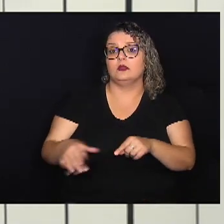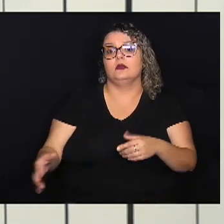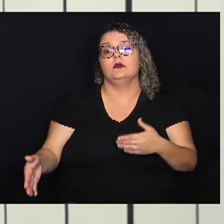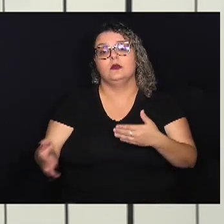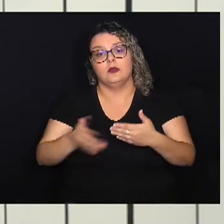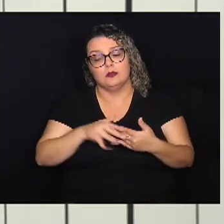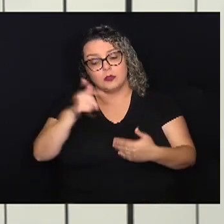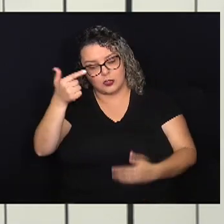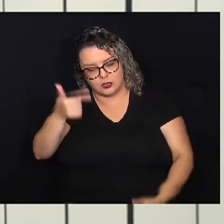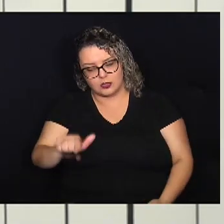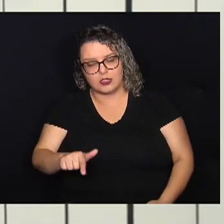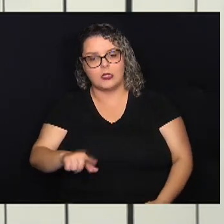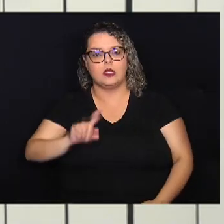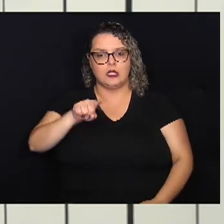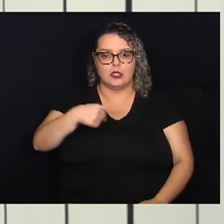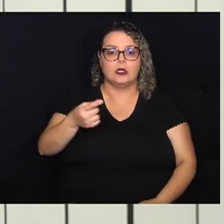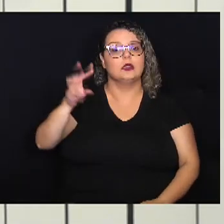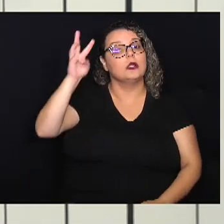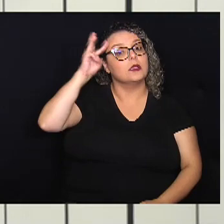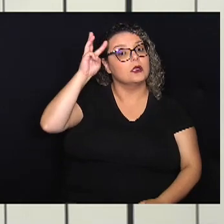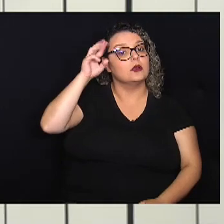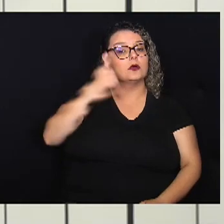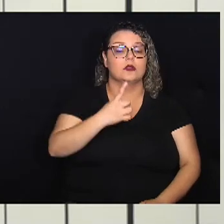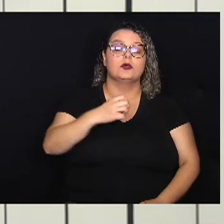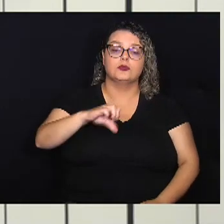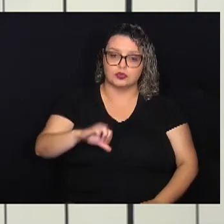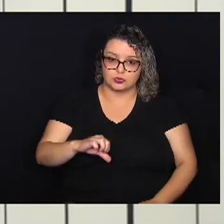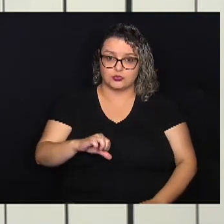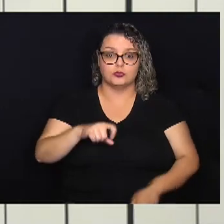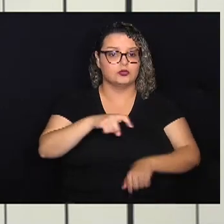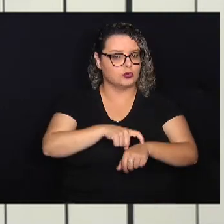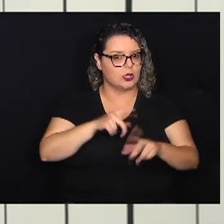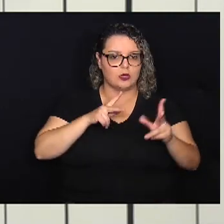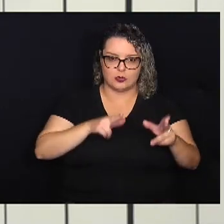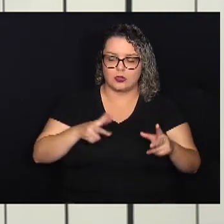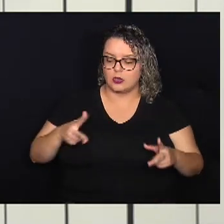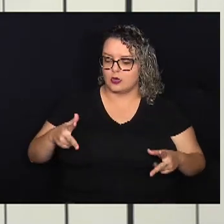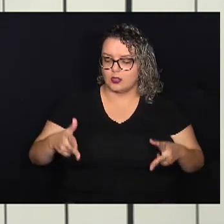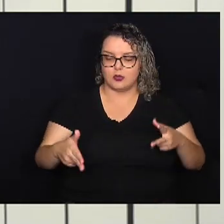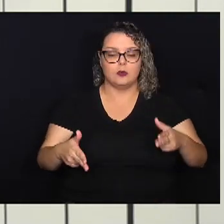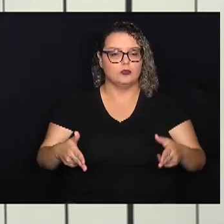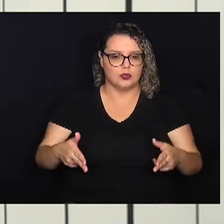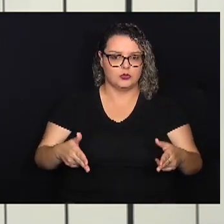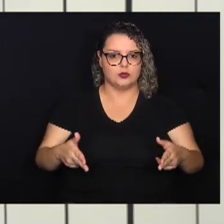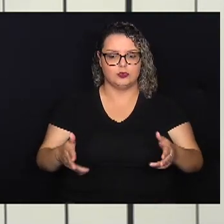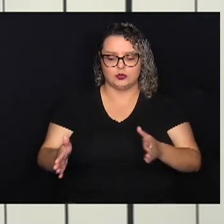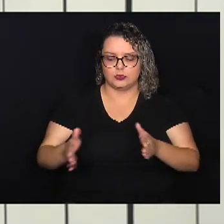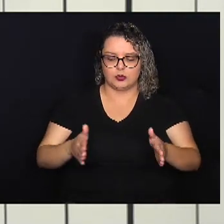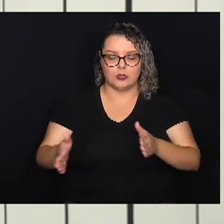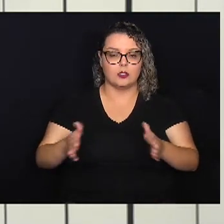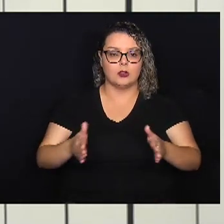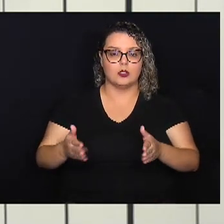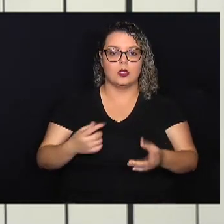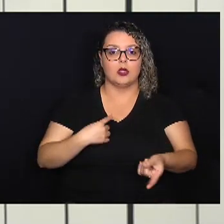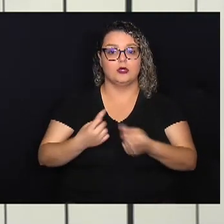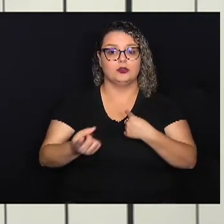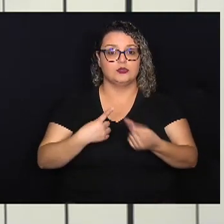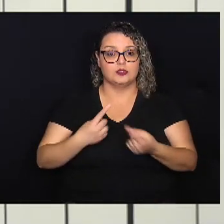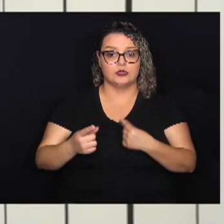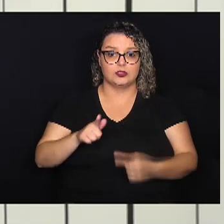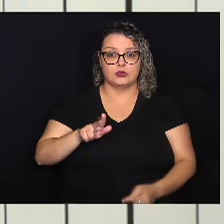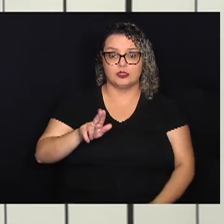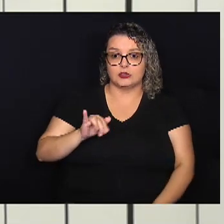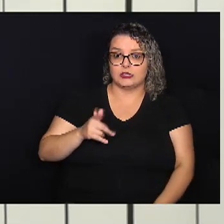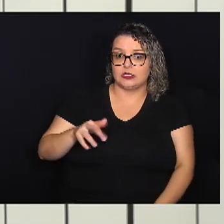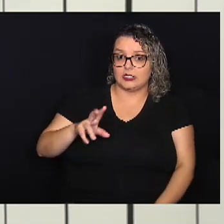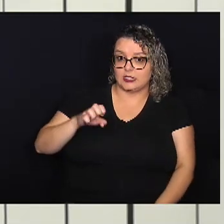prossegue até a terça-feira, dia 19. No mesmo horário, o bloqueio será no trecho entre as avenidas Guilherme